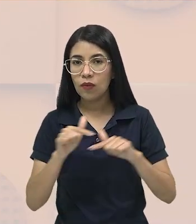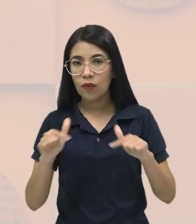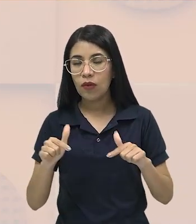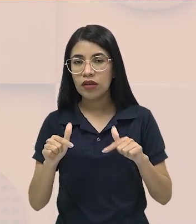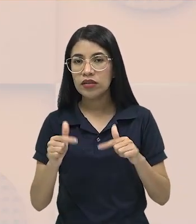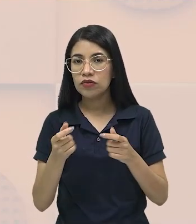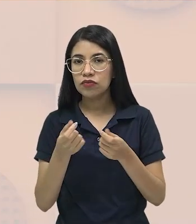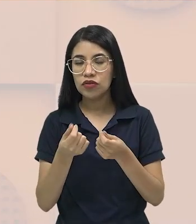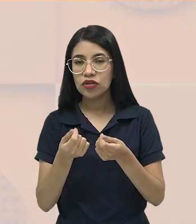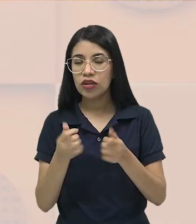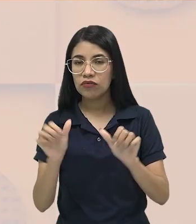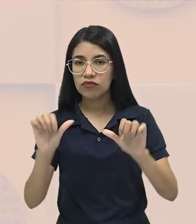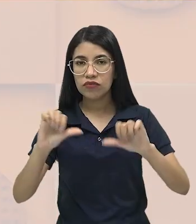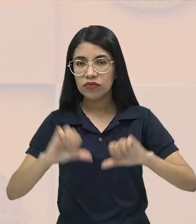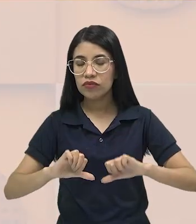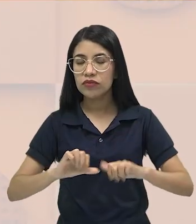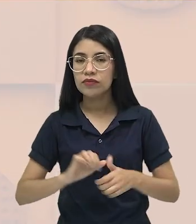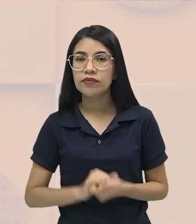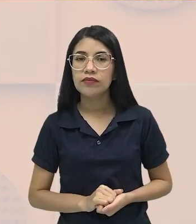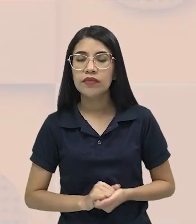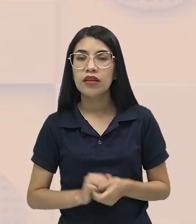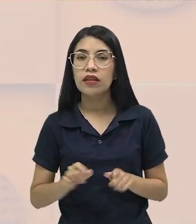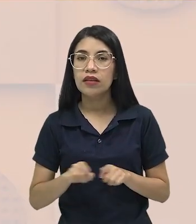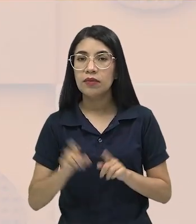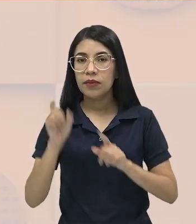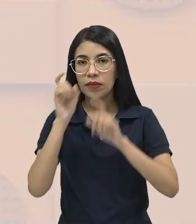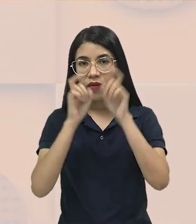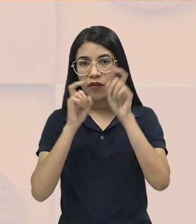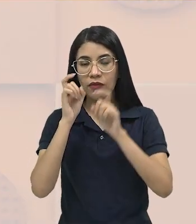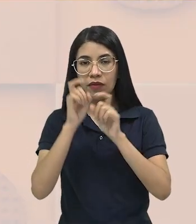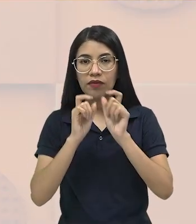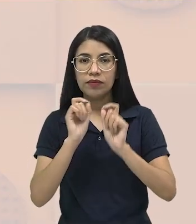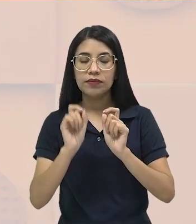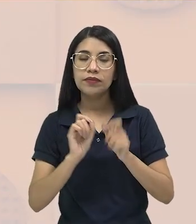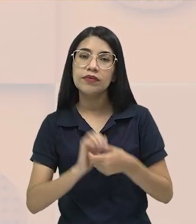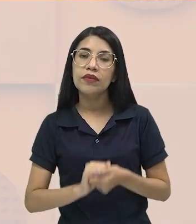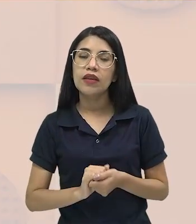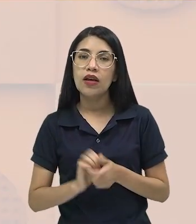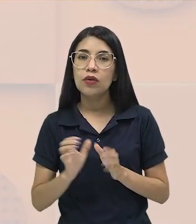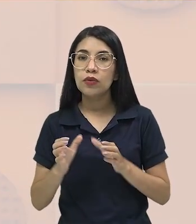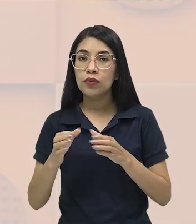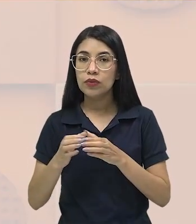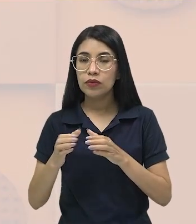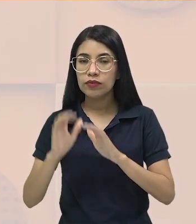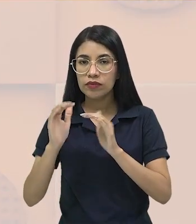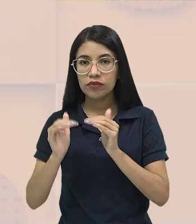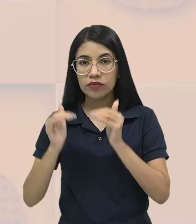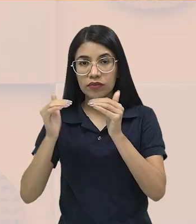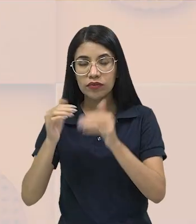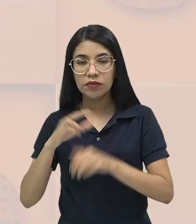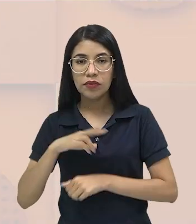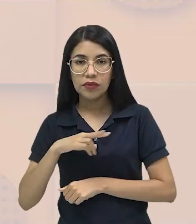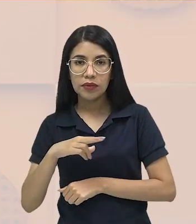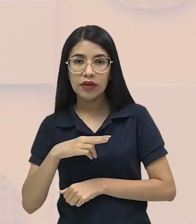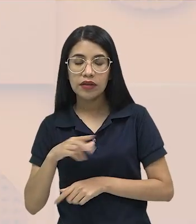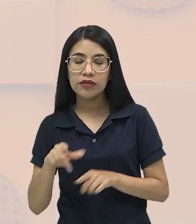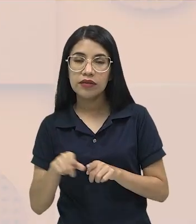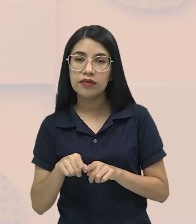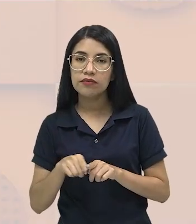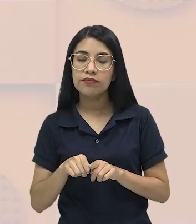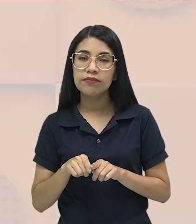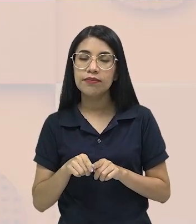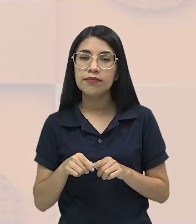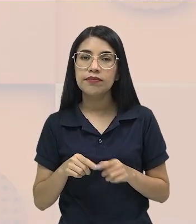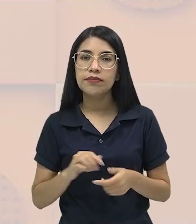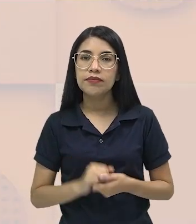sem dinheiro. E isso preocupava cada vez mais as elites portuguesas, tá bom? Além